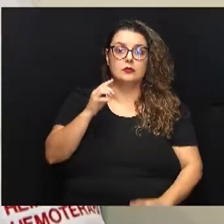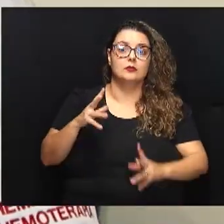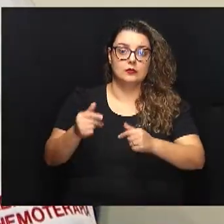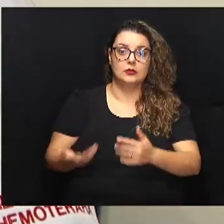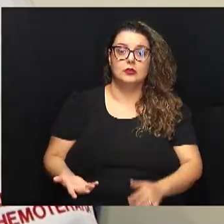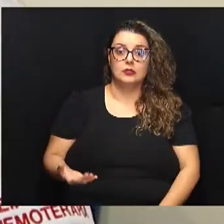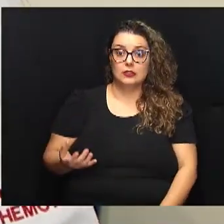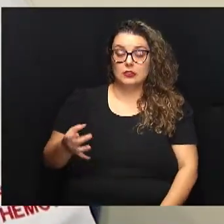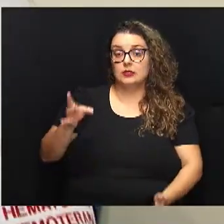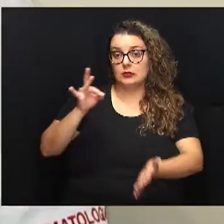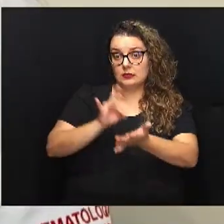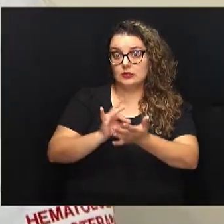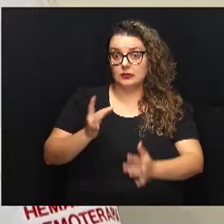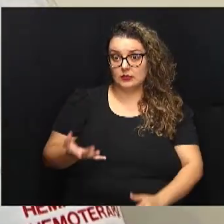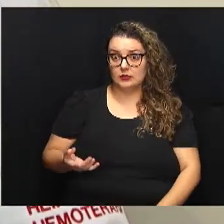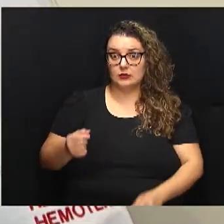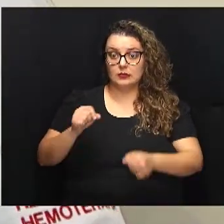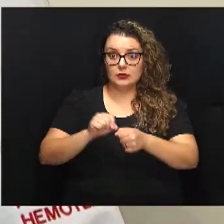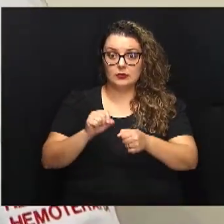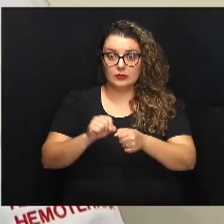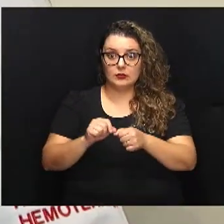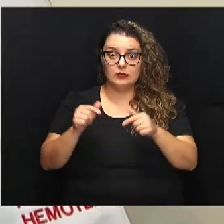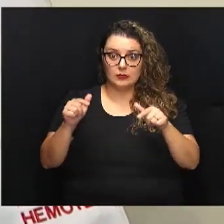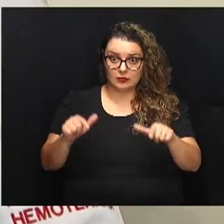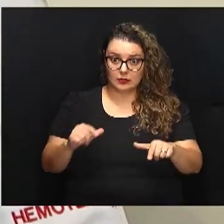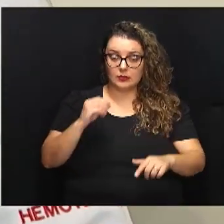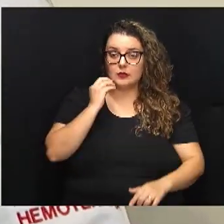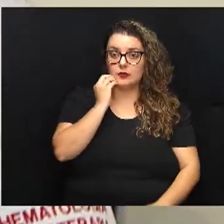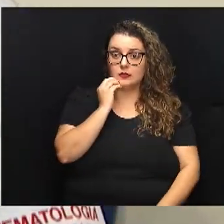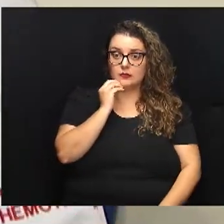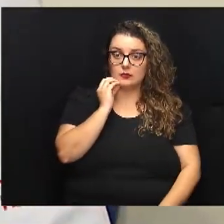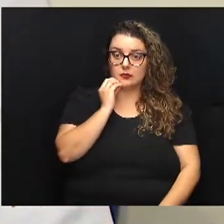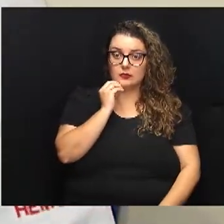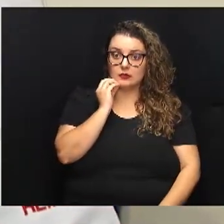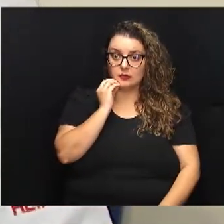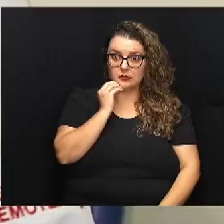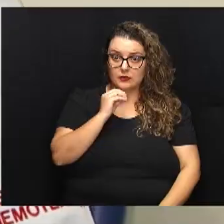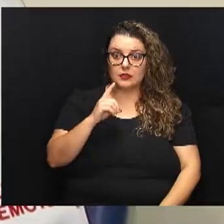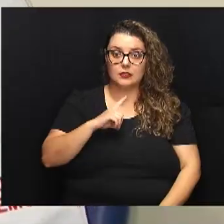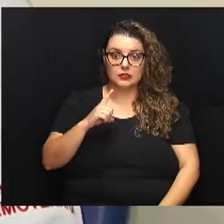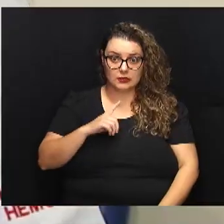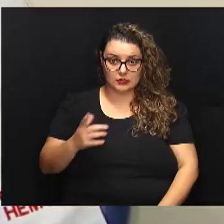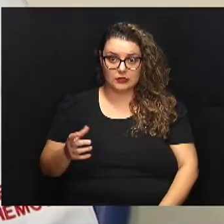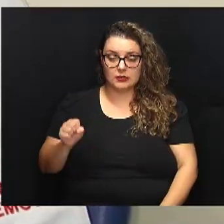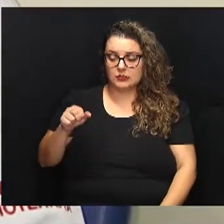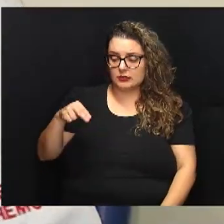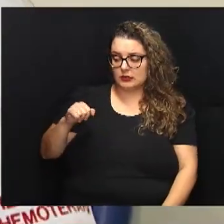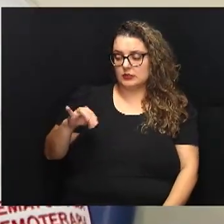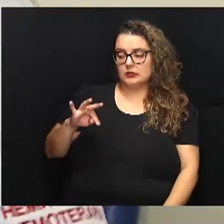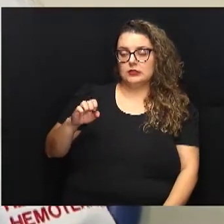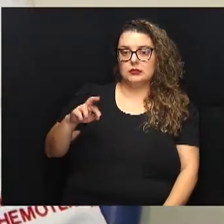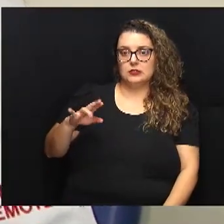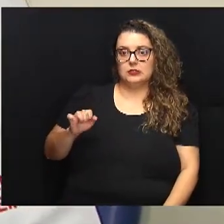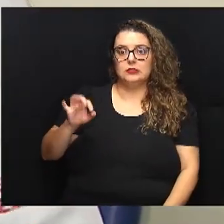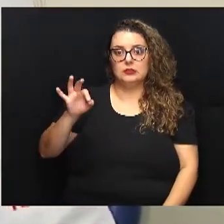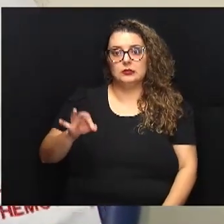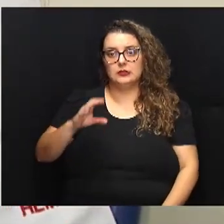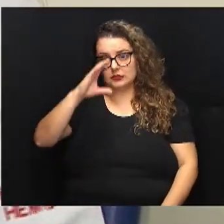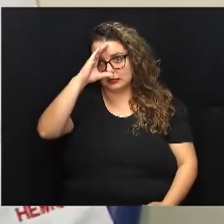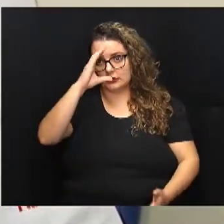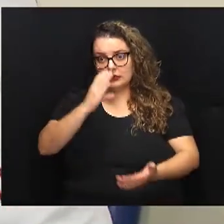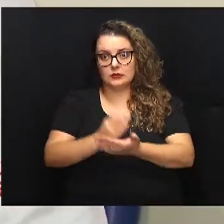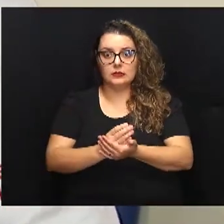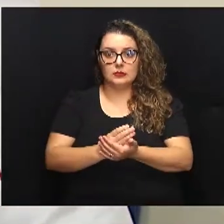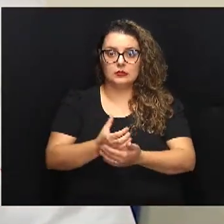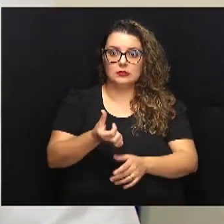se você fez um ambiente, né, que tem condições sanitárias adequadas, né, e confiáveis,